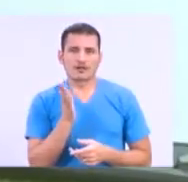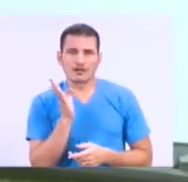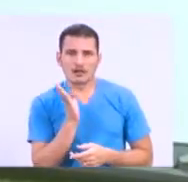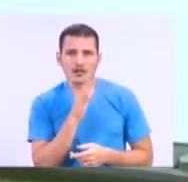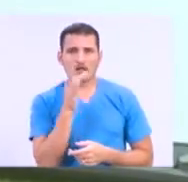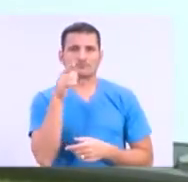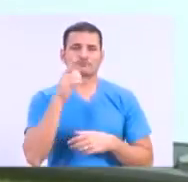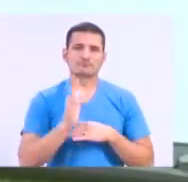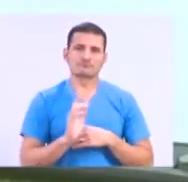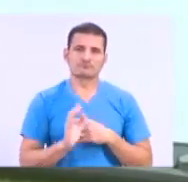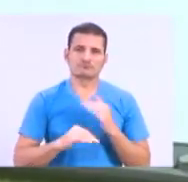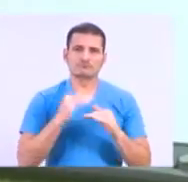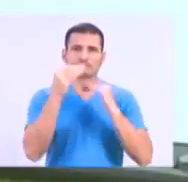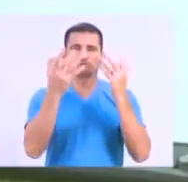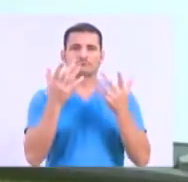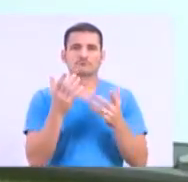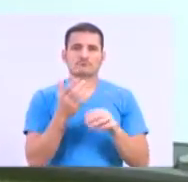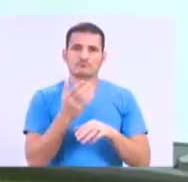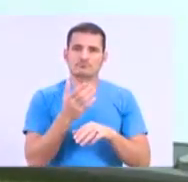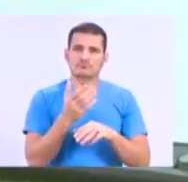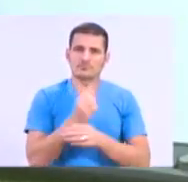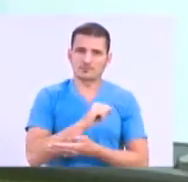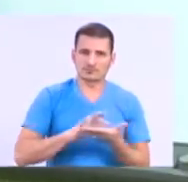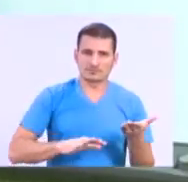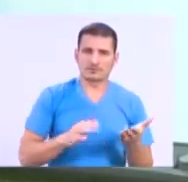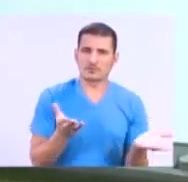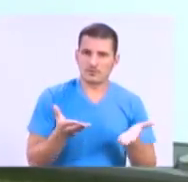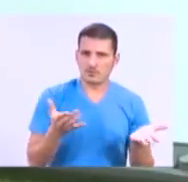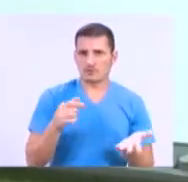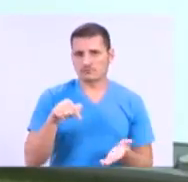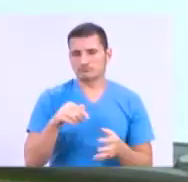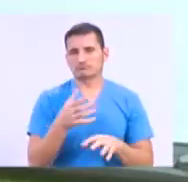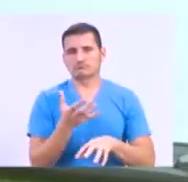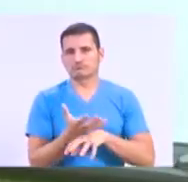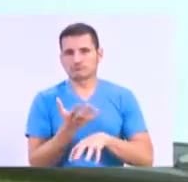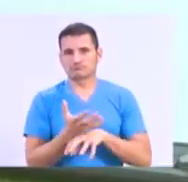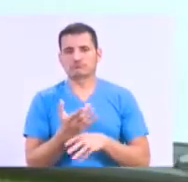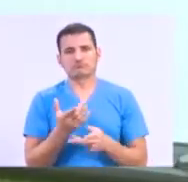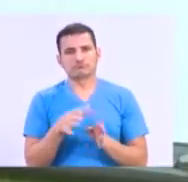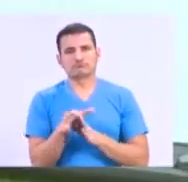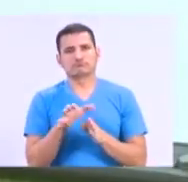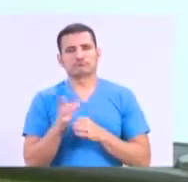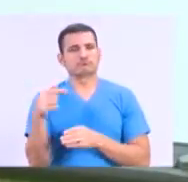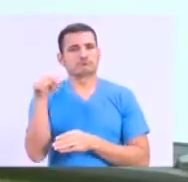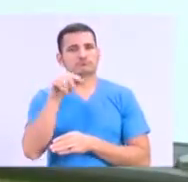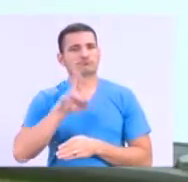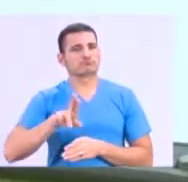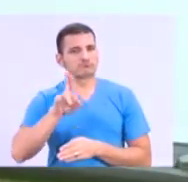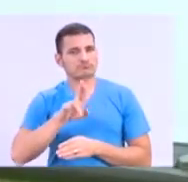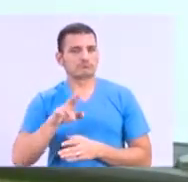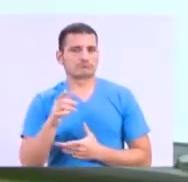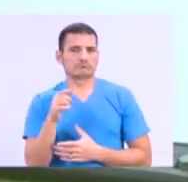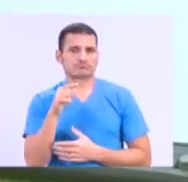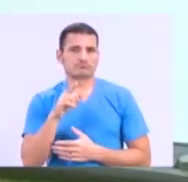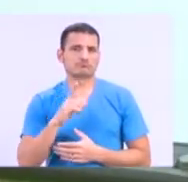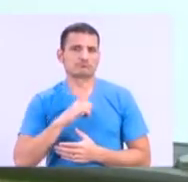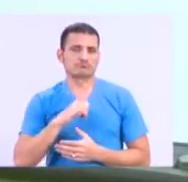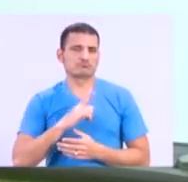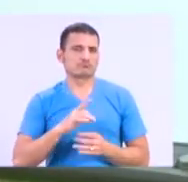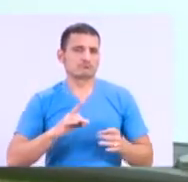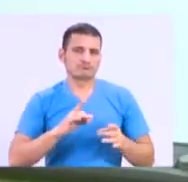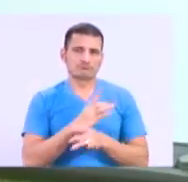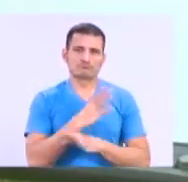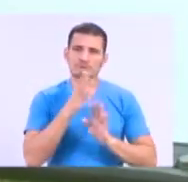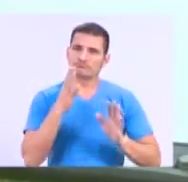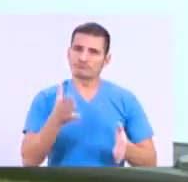aqui nesse período da disciplina, recomendo você utilizar um desses pacotes que trazem tudo pronto